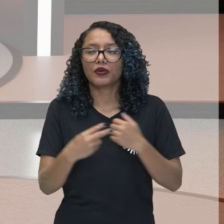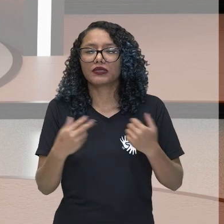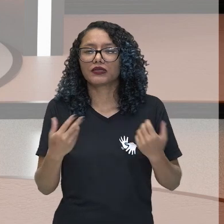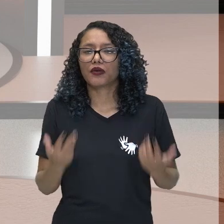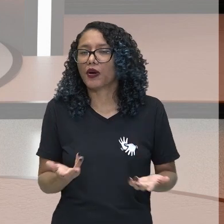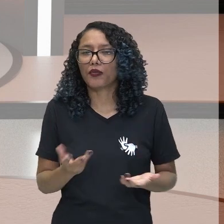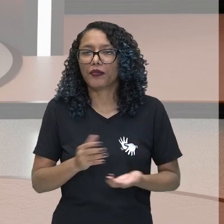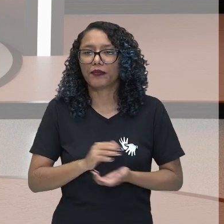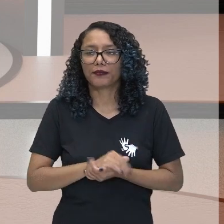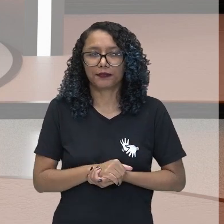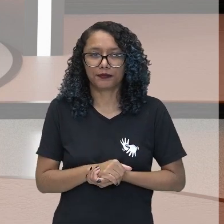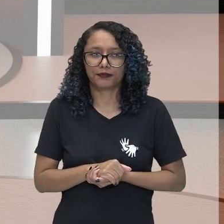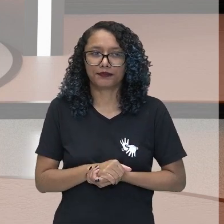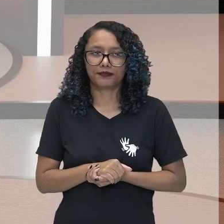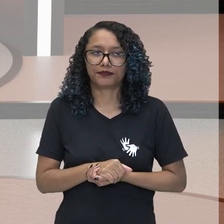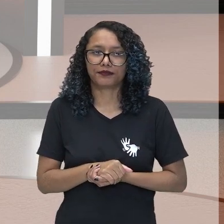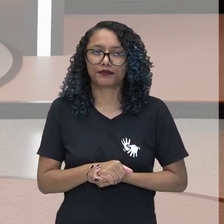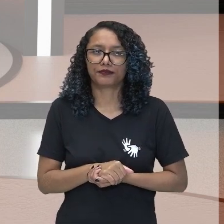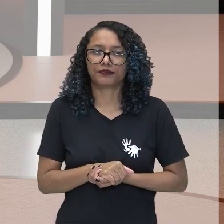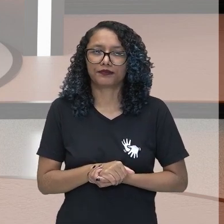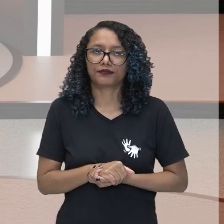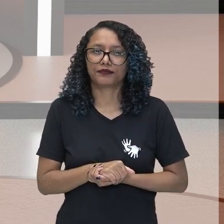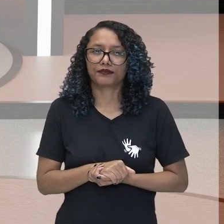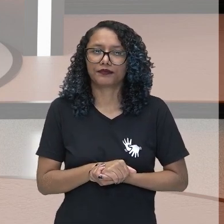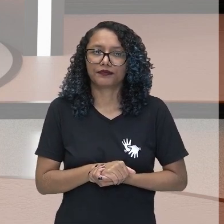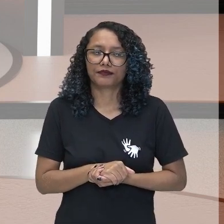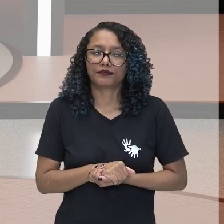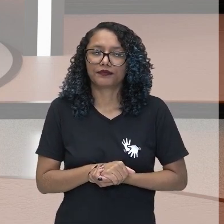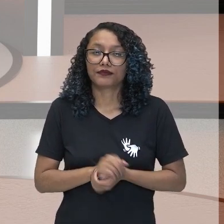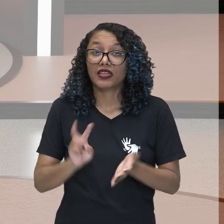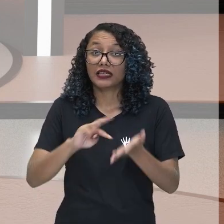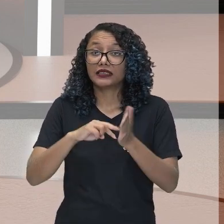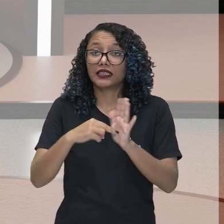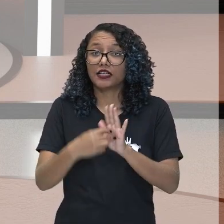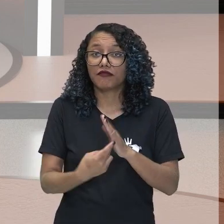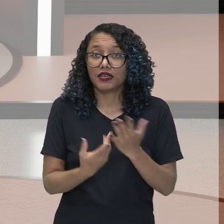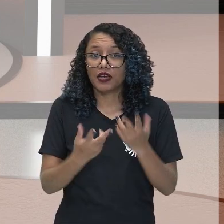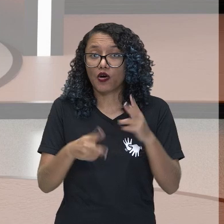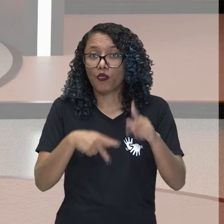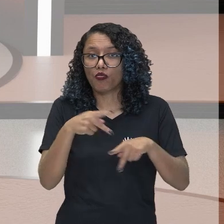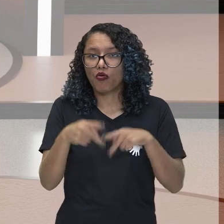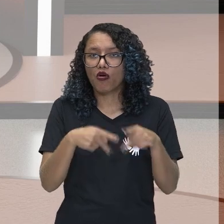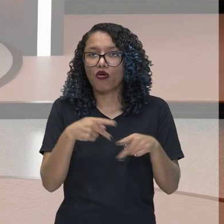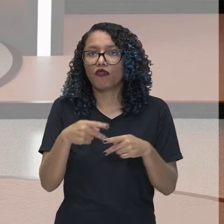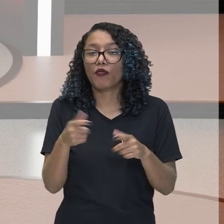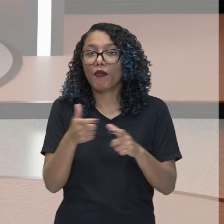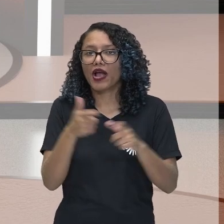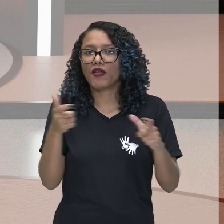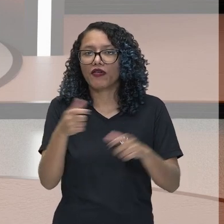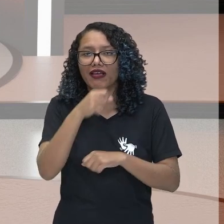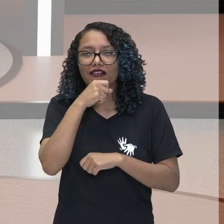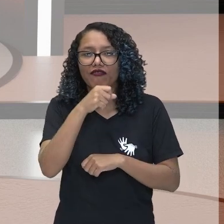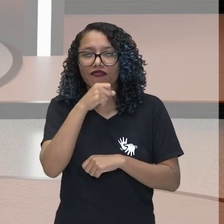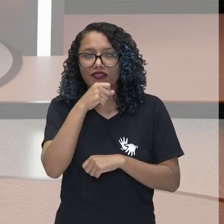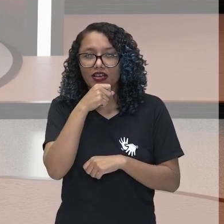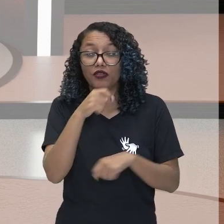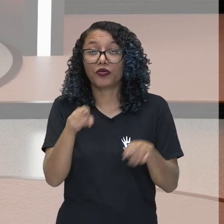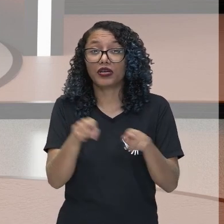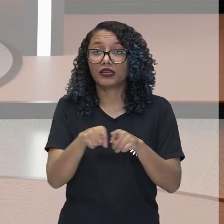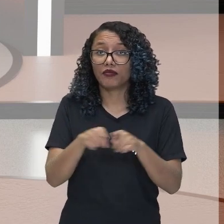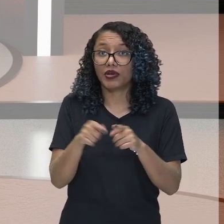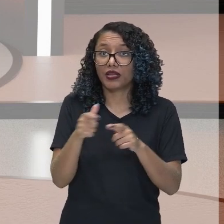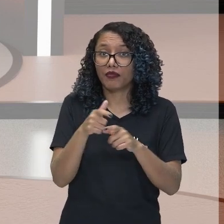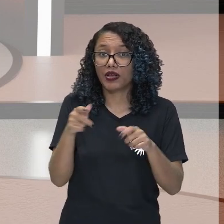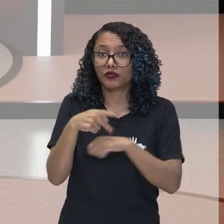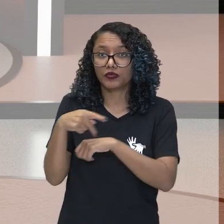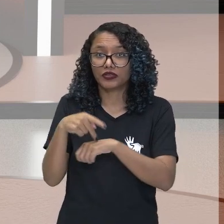gente? A população, ela está ficando mais velha, tá? Na maioria dos países europeus, mas